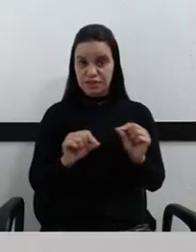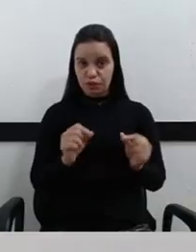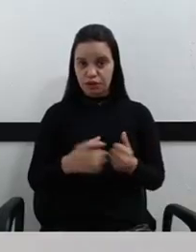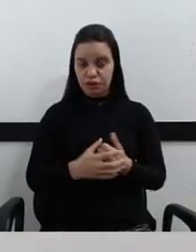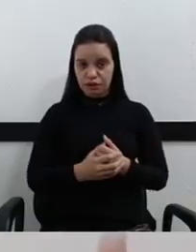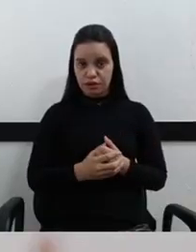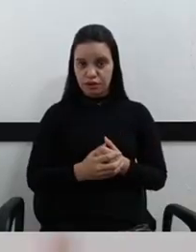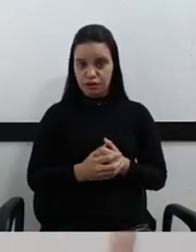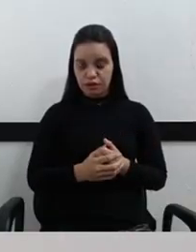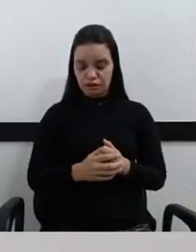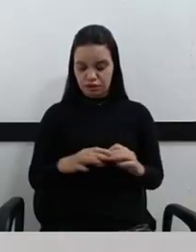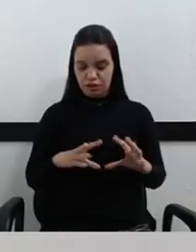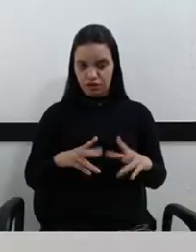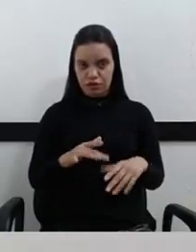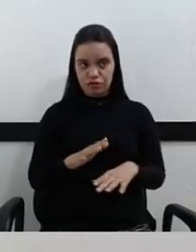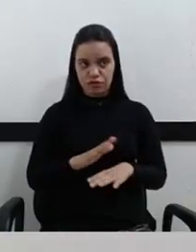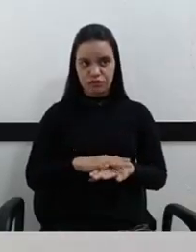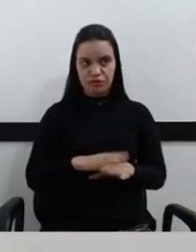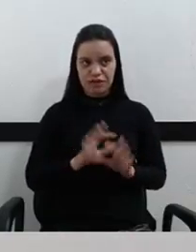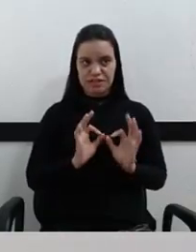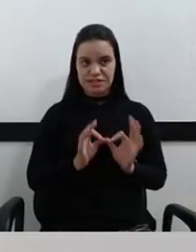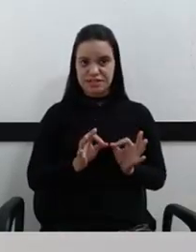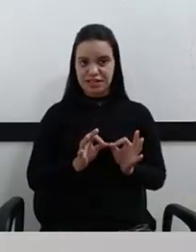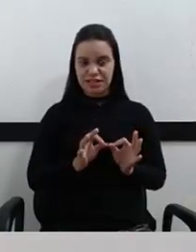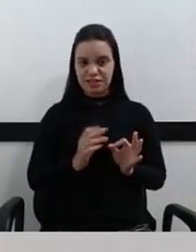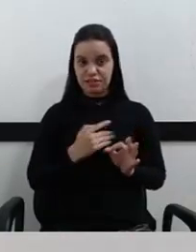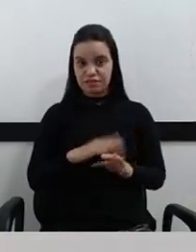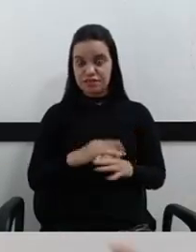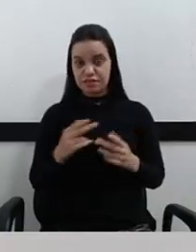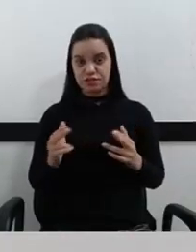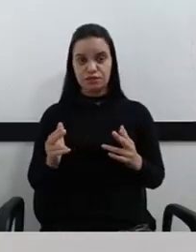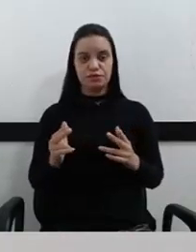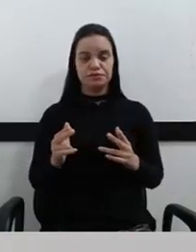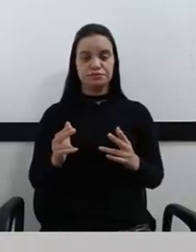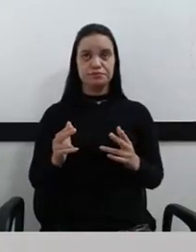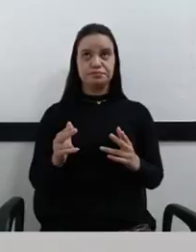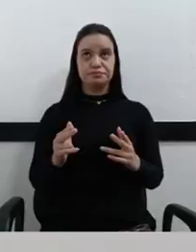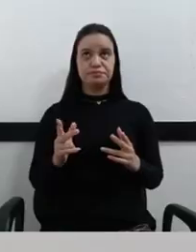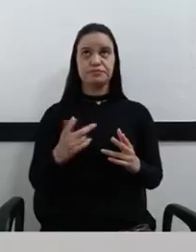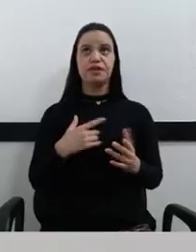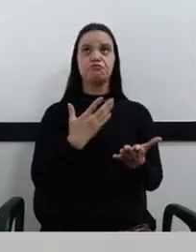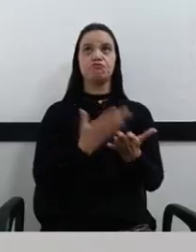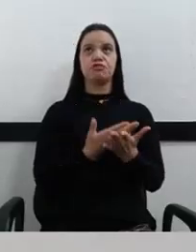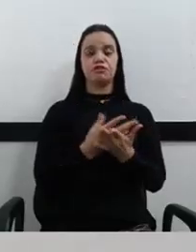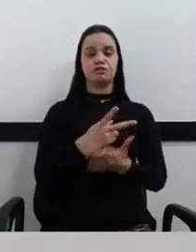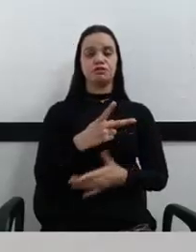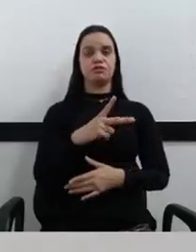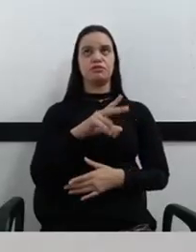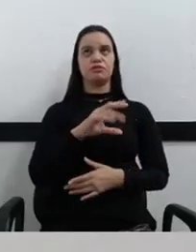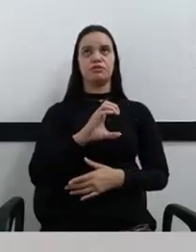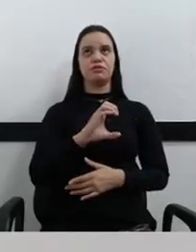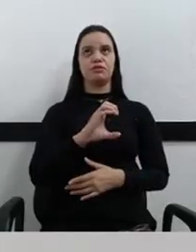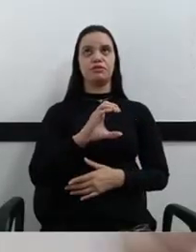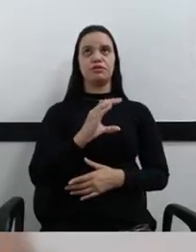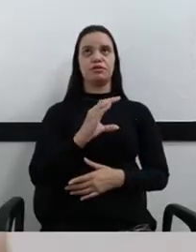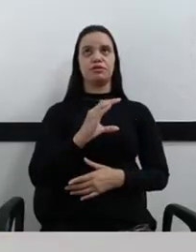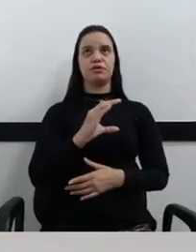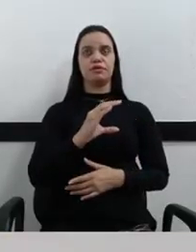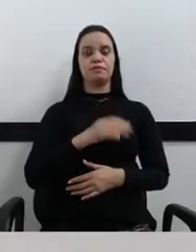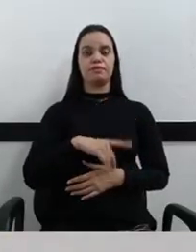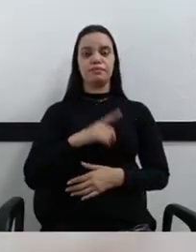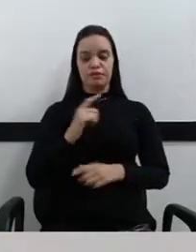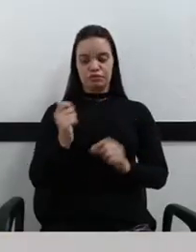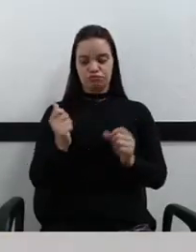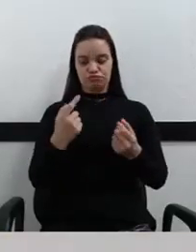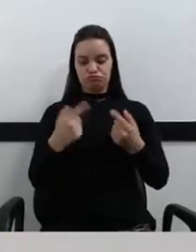porque todo mundo aqui, à sua maneira, fez alguma coisa, ou buscou alguma saída. Foi estudar a PEC, foi estudar o projeto de lei do extrateto, foi ver o que está sendo